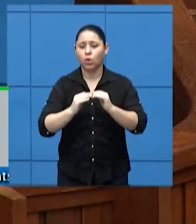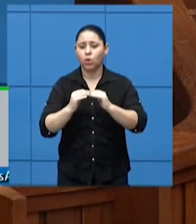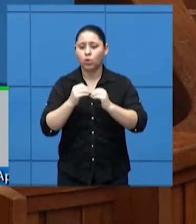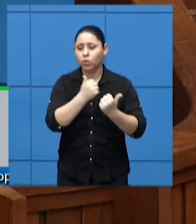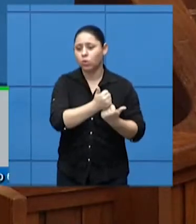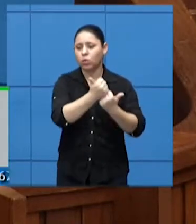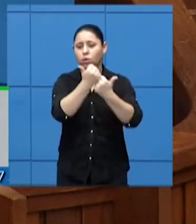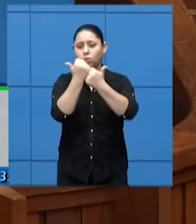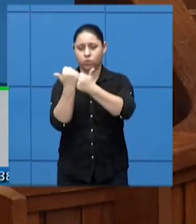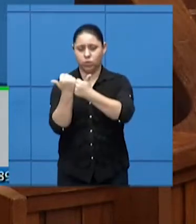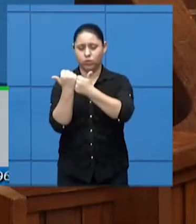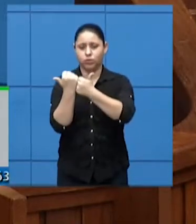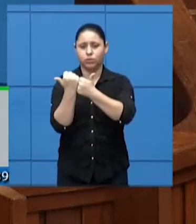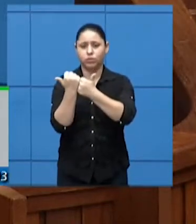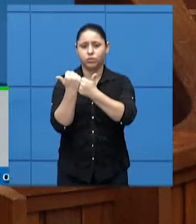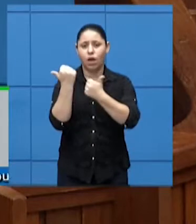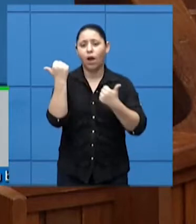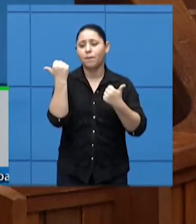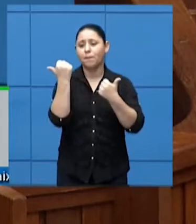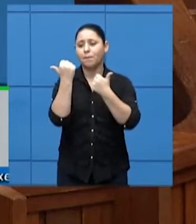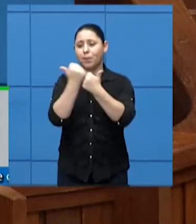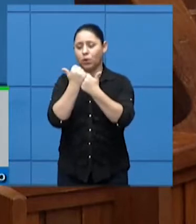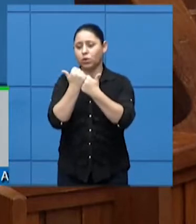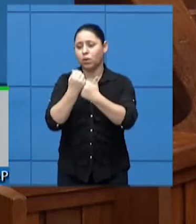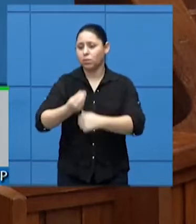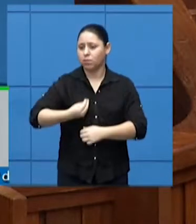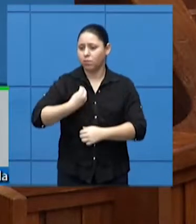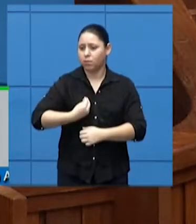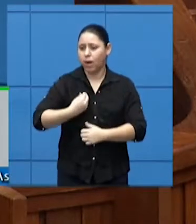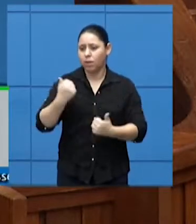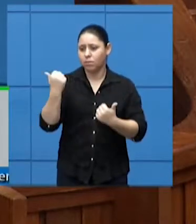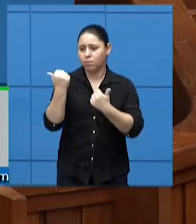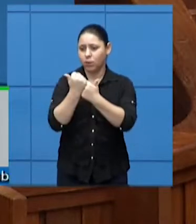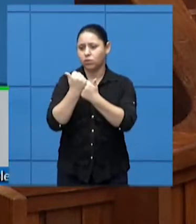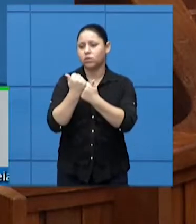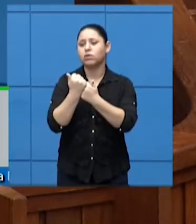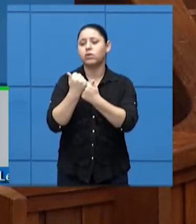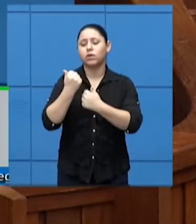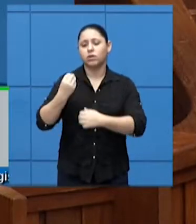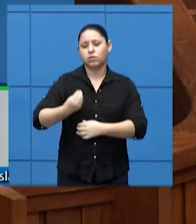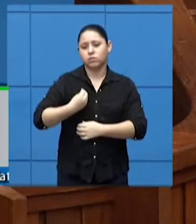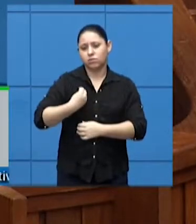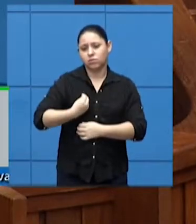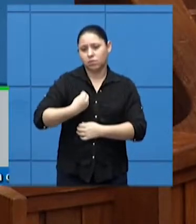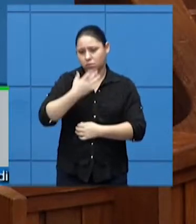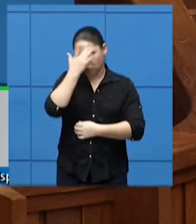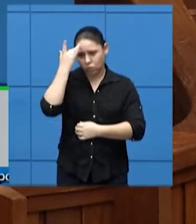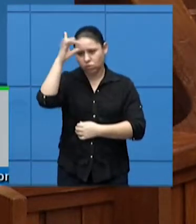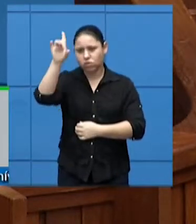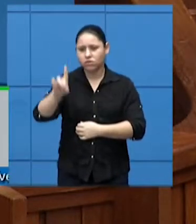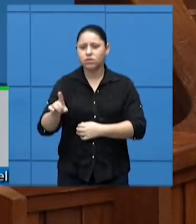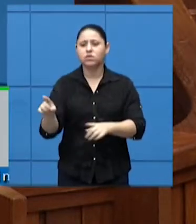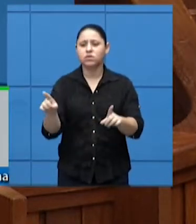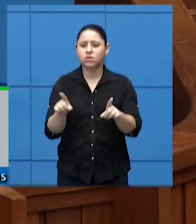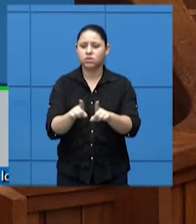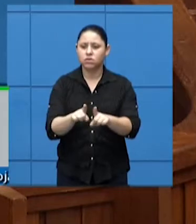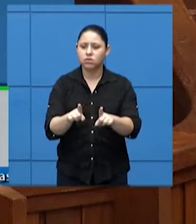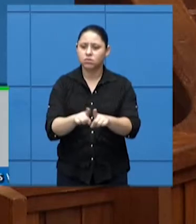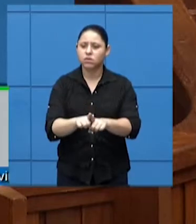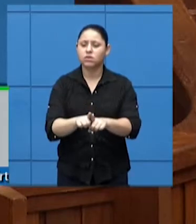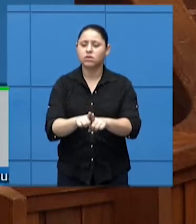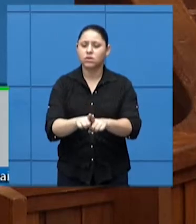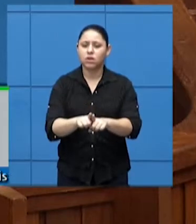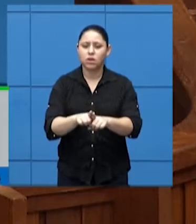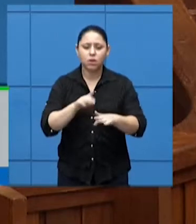apoio, com a própria participação das pessoas com deficiência, que nos mostravam e nos ensinavam muito quais as